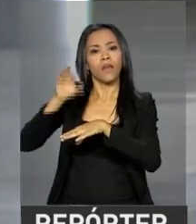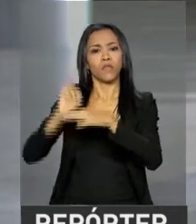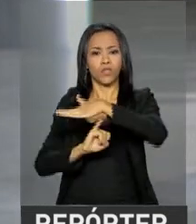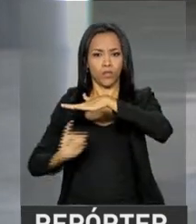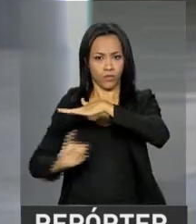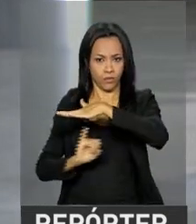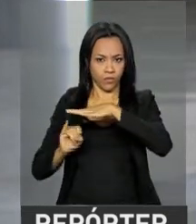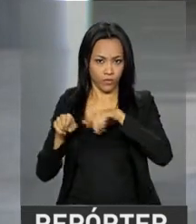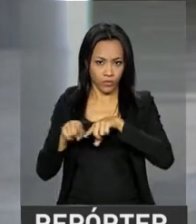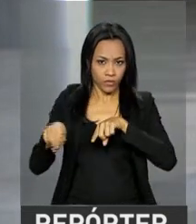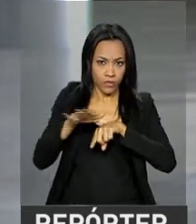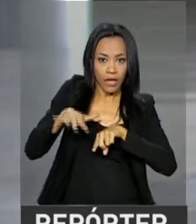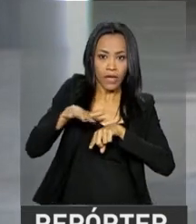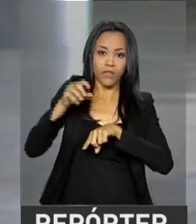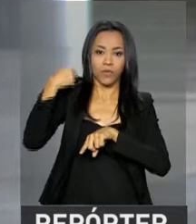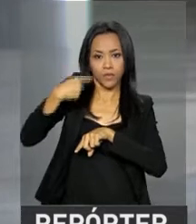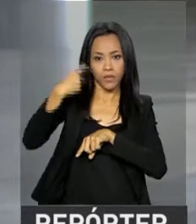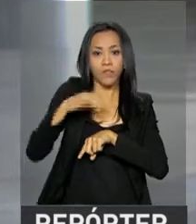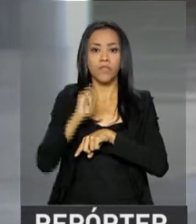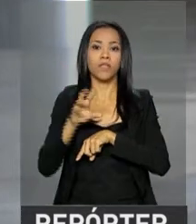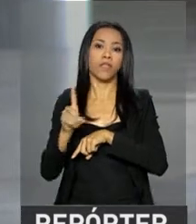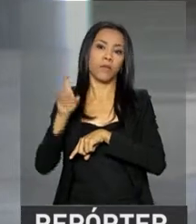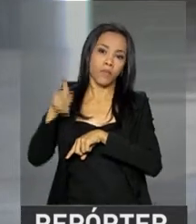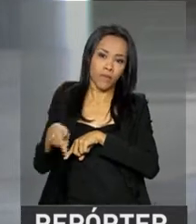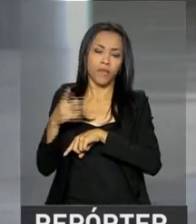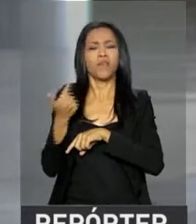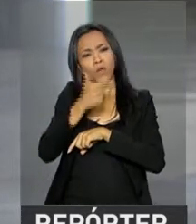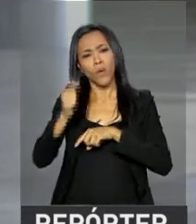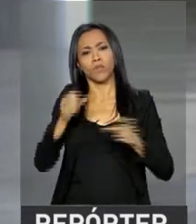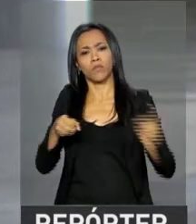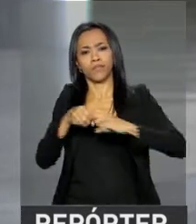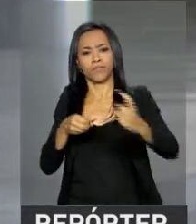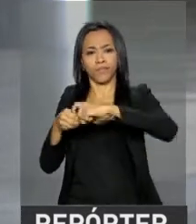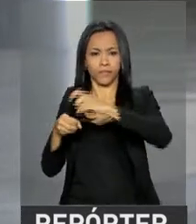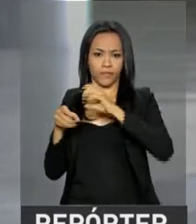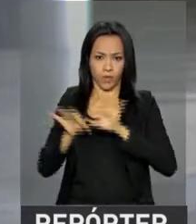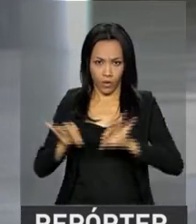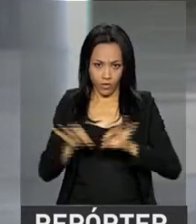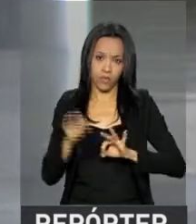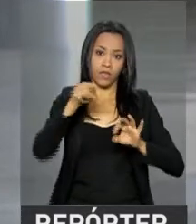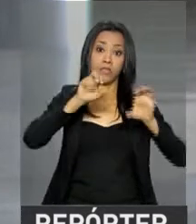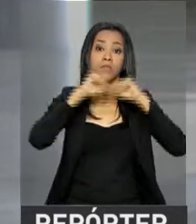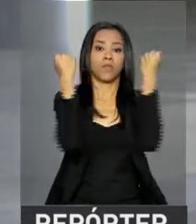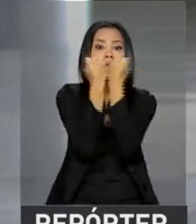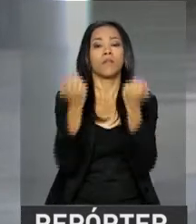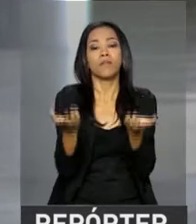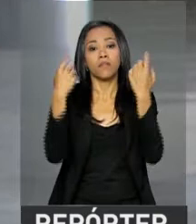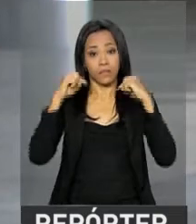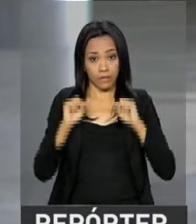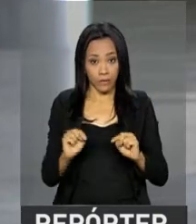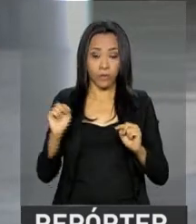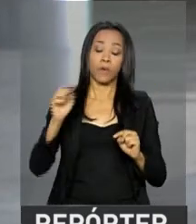de direito público idp junto com outras instituições e em seguida o presidente em exercício também